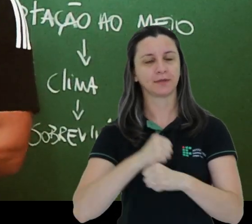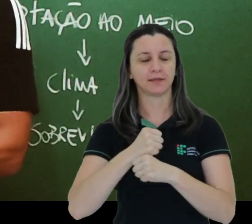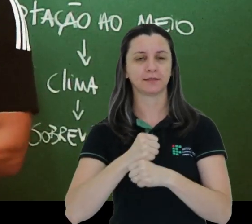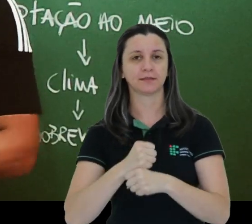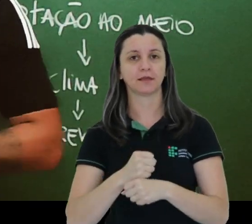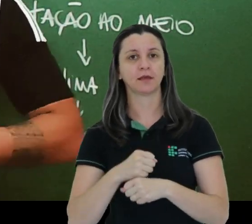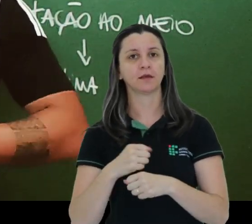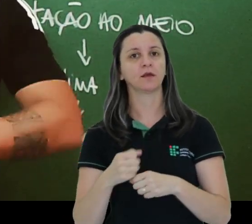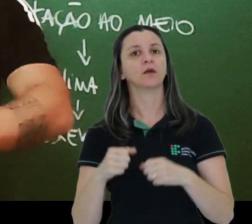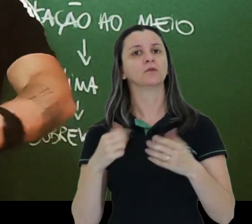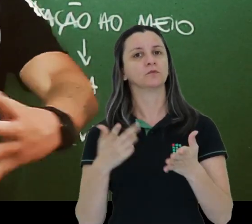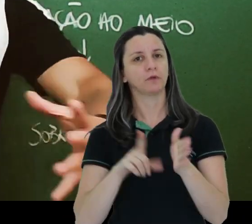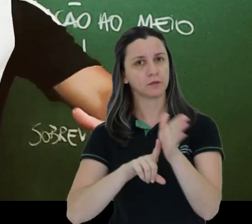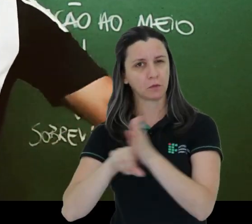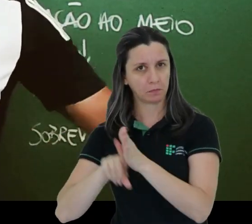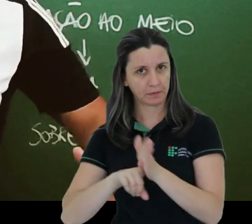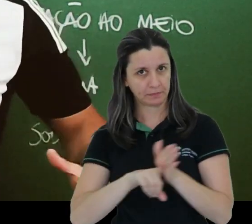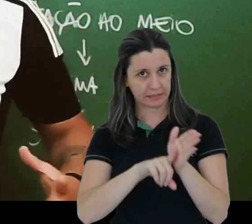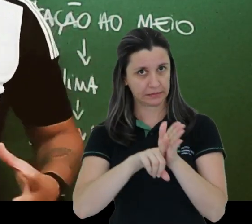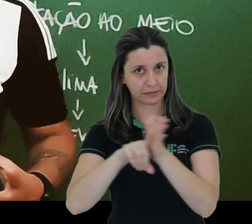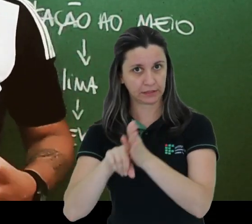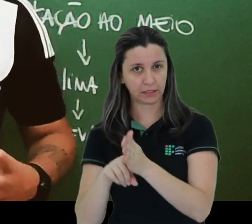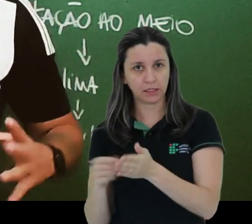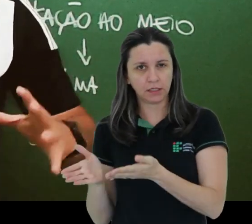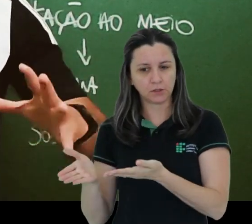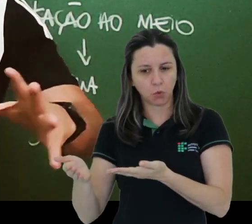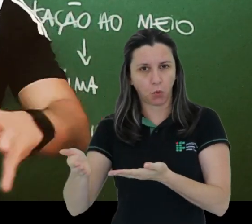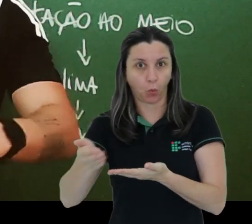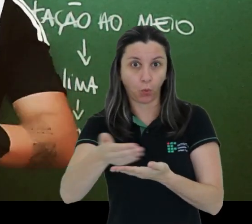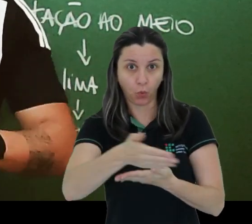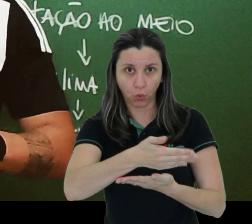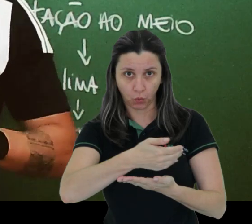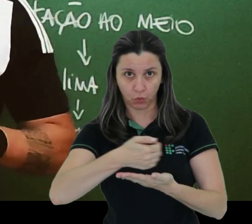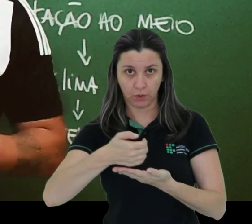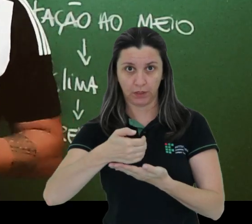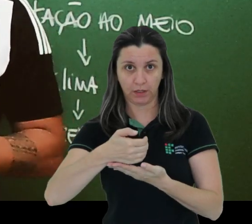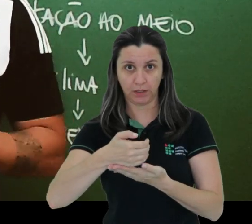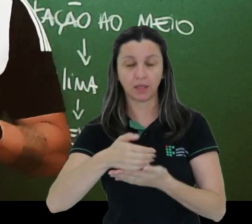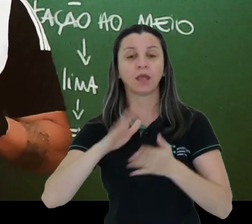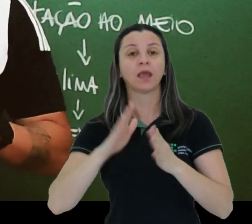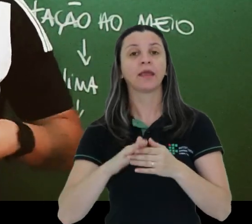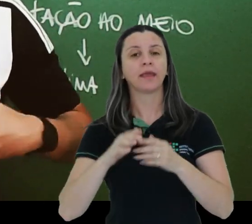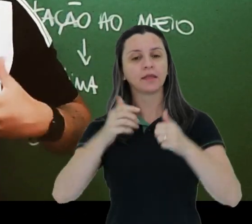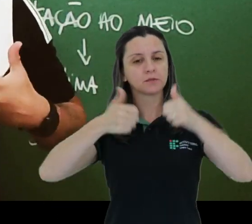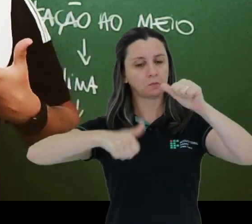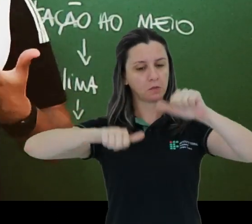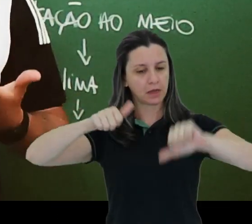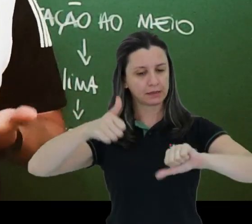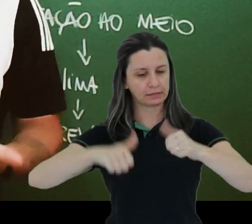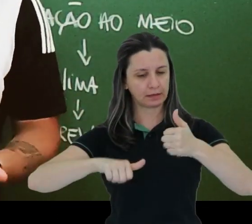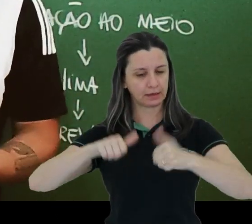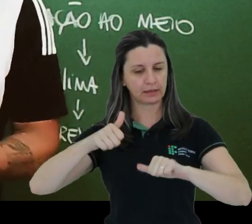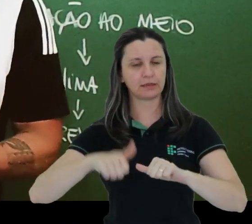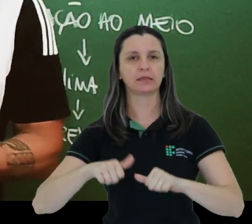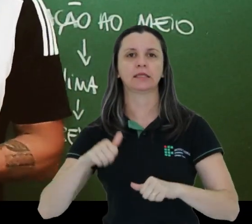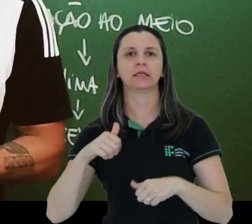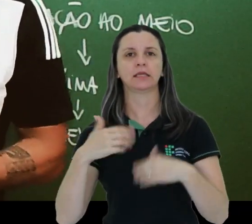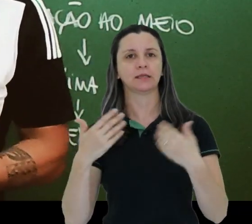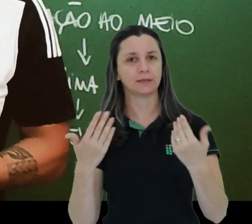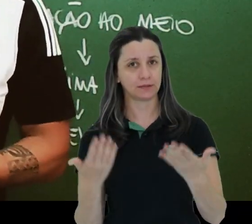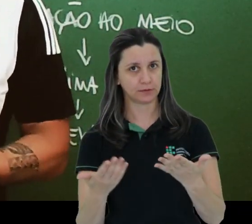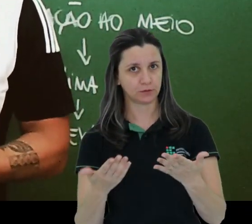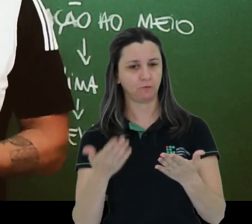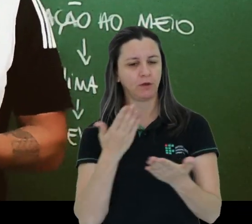anos é feito um censo, fazem lá uma pesquisa, coletam os dados, analisam